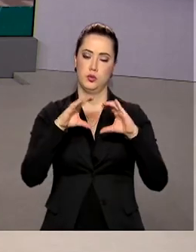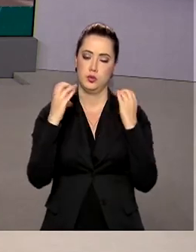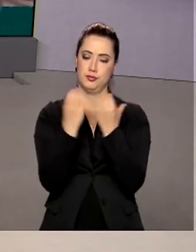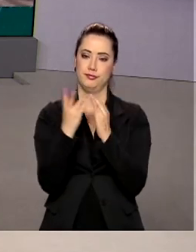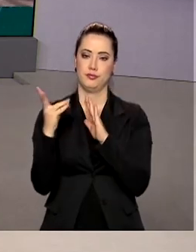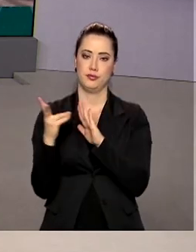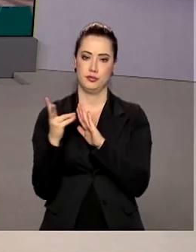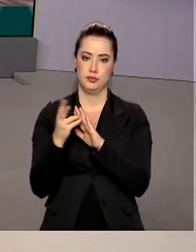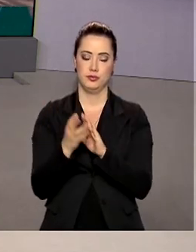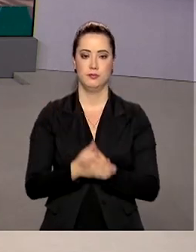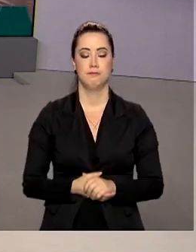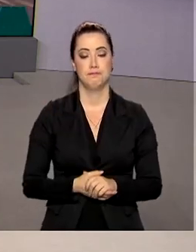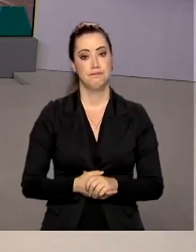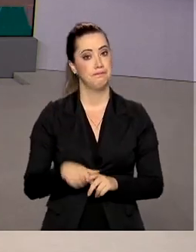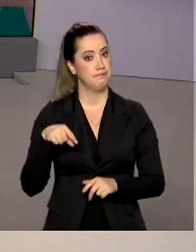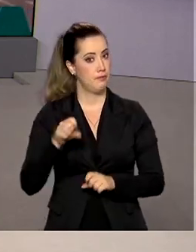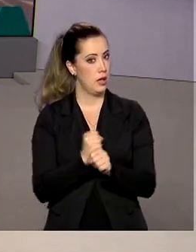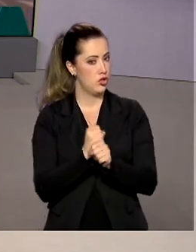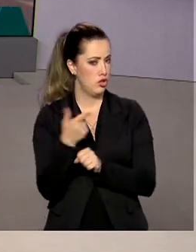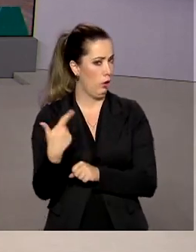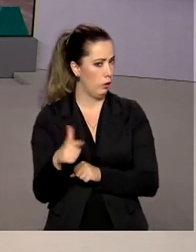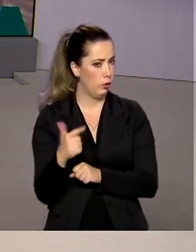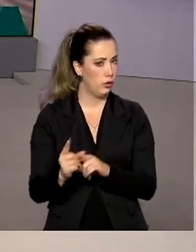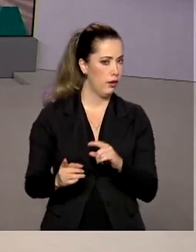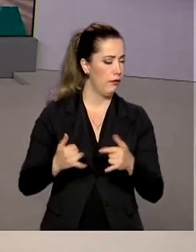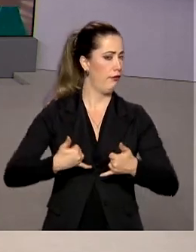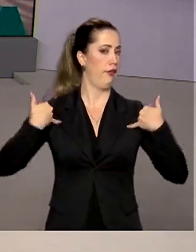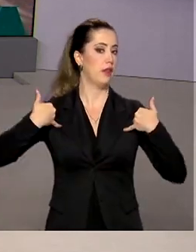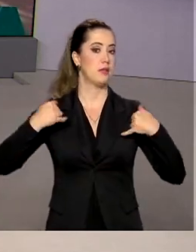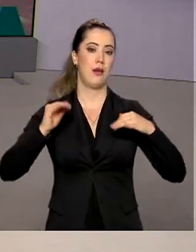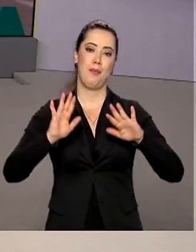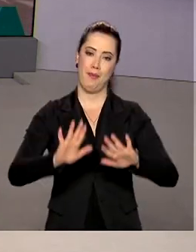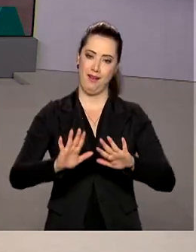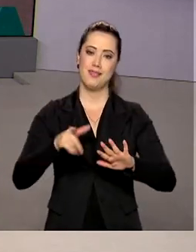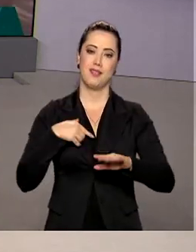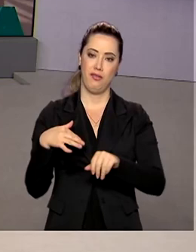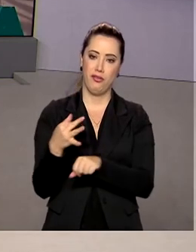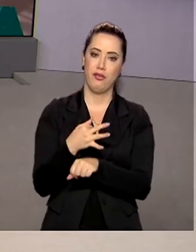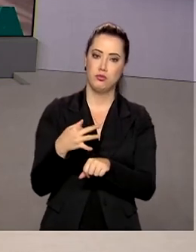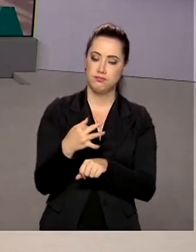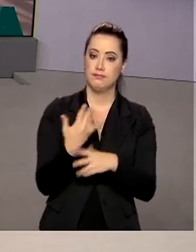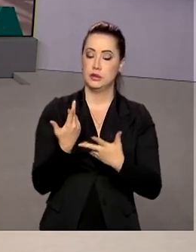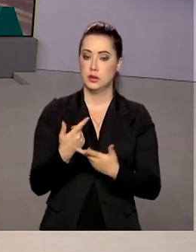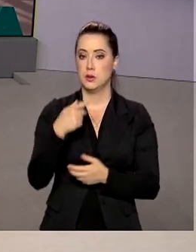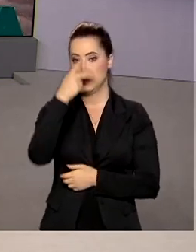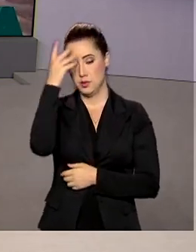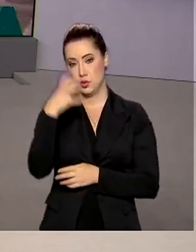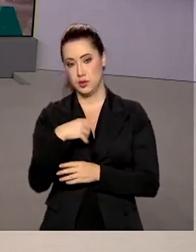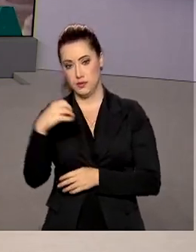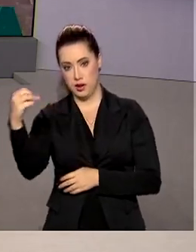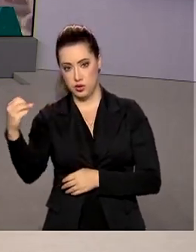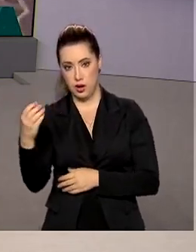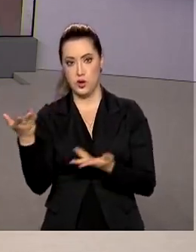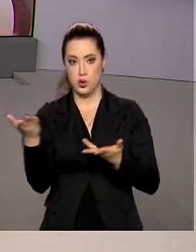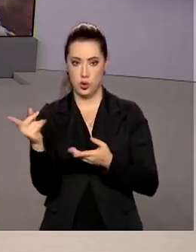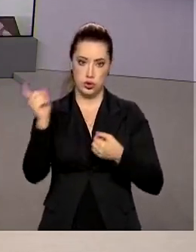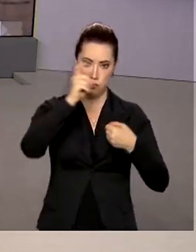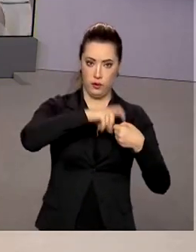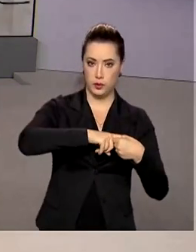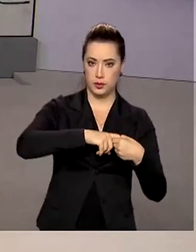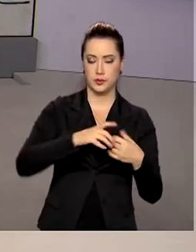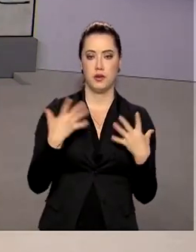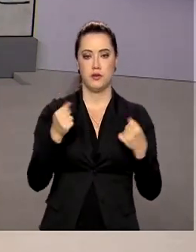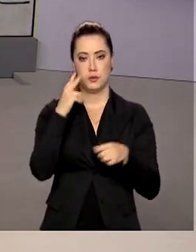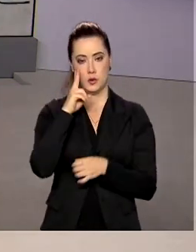e esse aí Folia neste carnaval muita gente que aproveitou a folga começa a retornar de viagem hoje vamos ao aeroporto